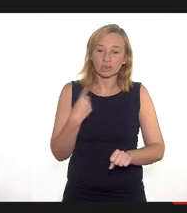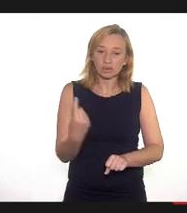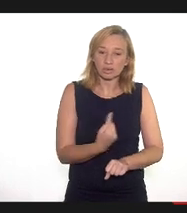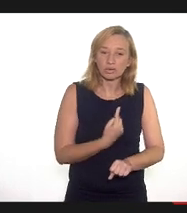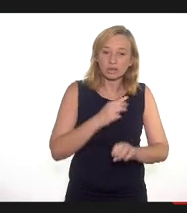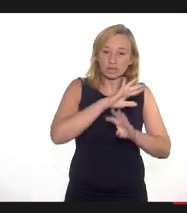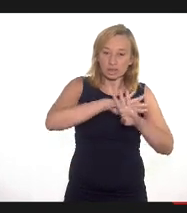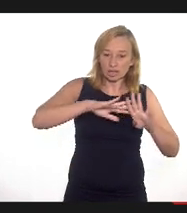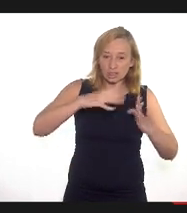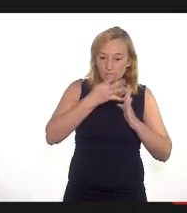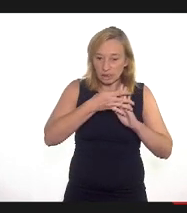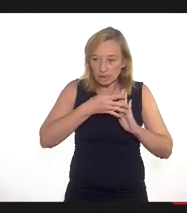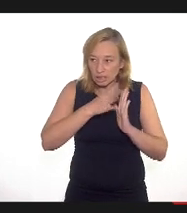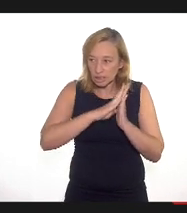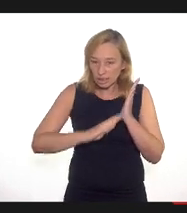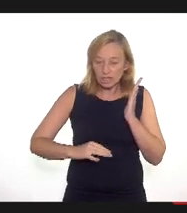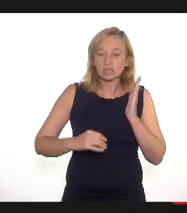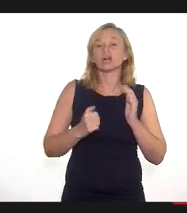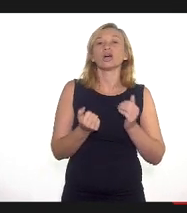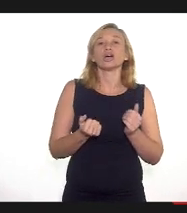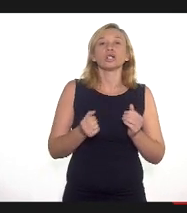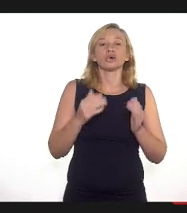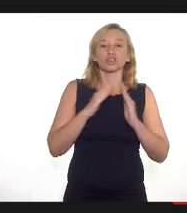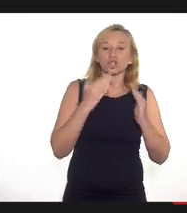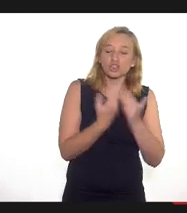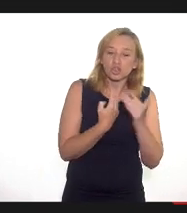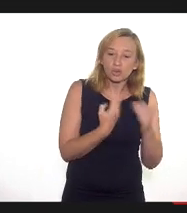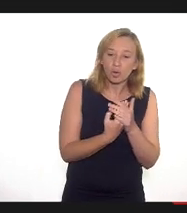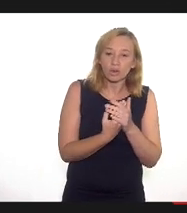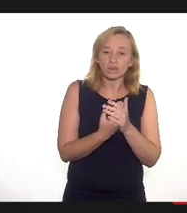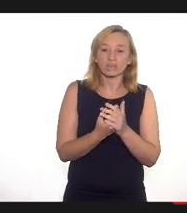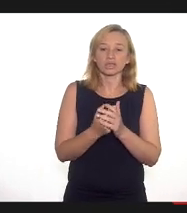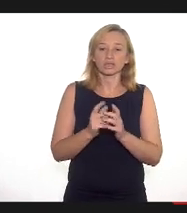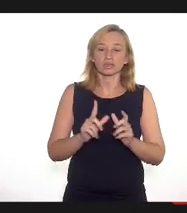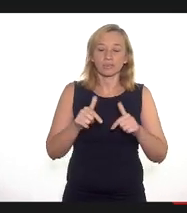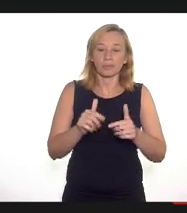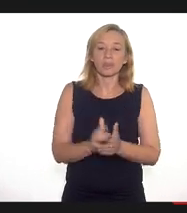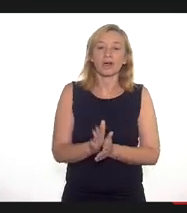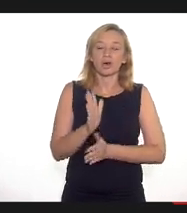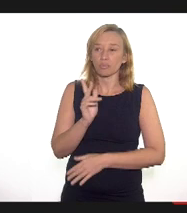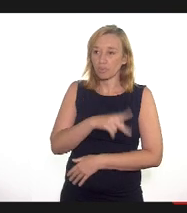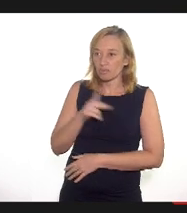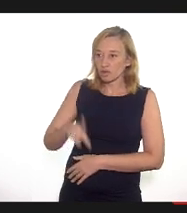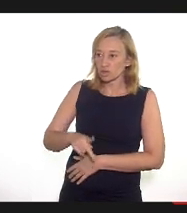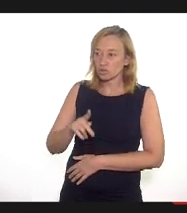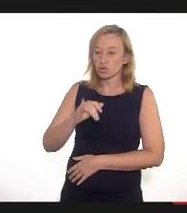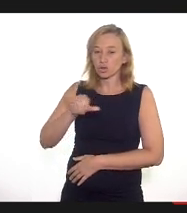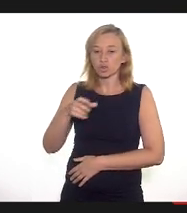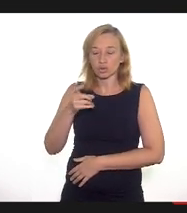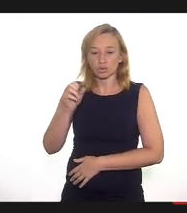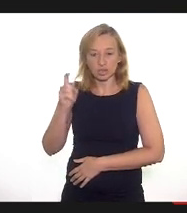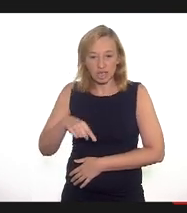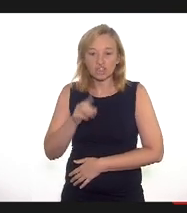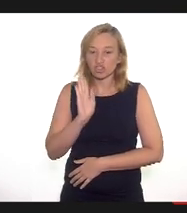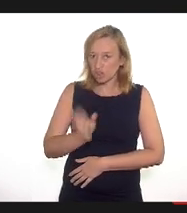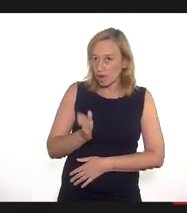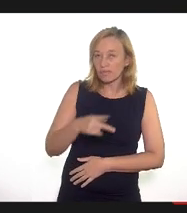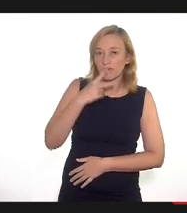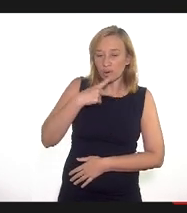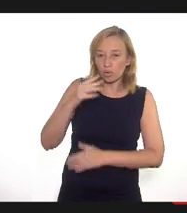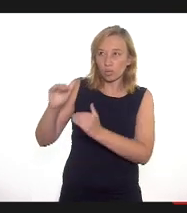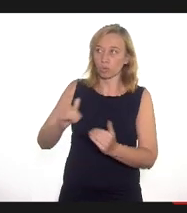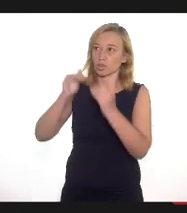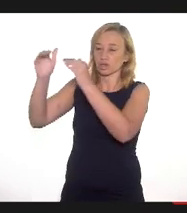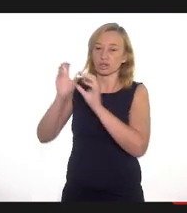por conta dos colégios de aplicação. E como o professor José Wilson já disse, no ensino superior, até pela